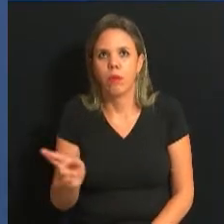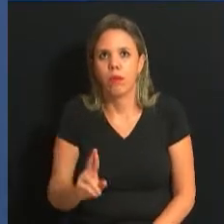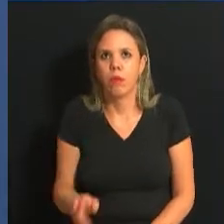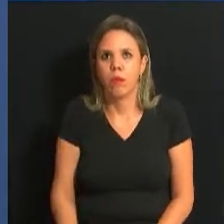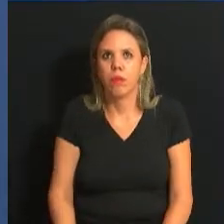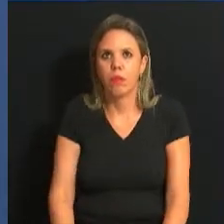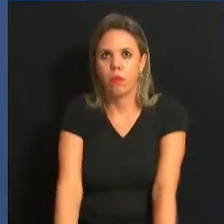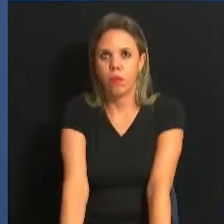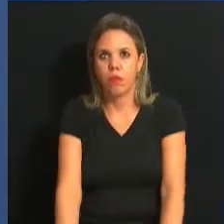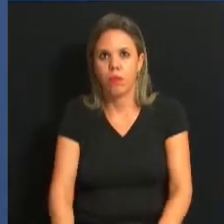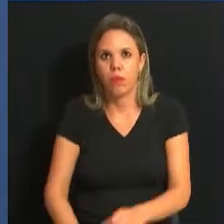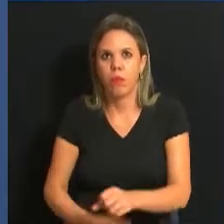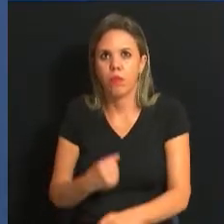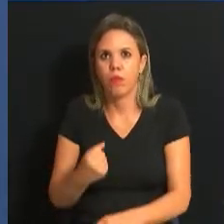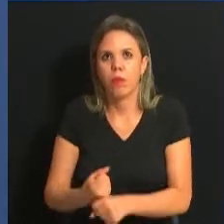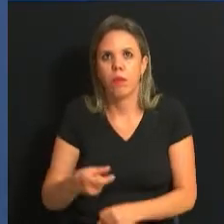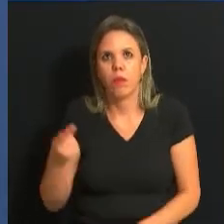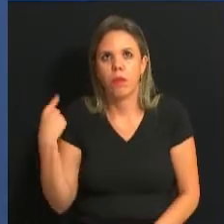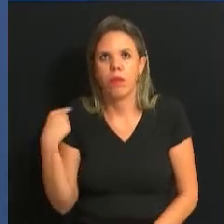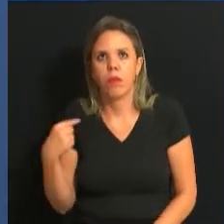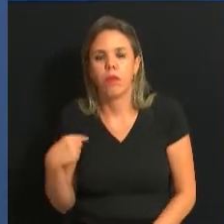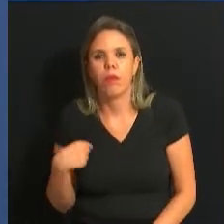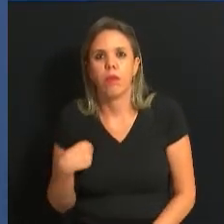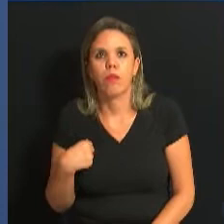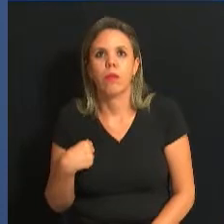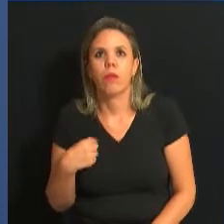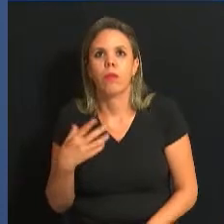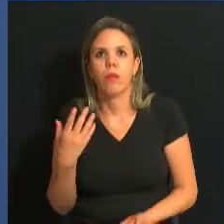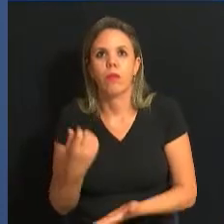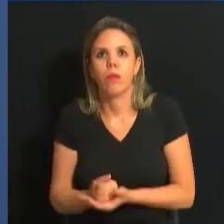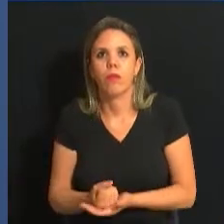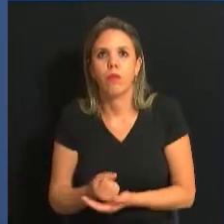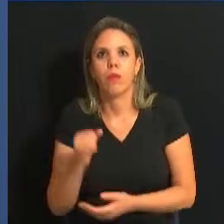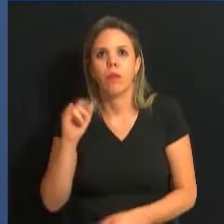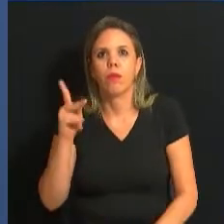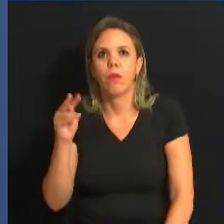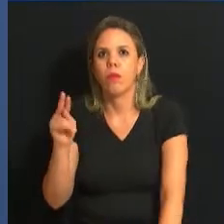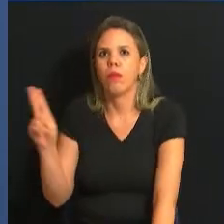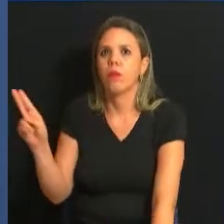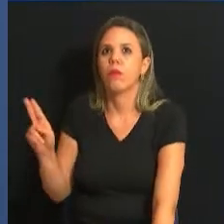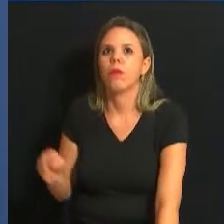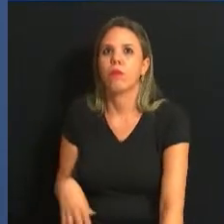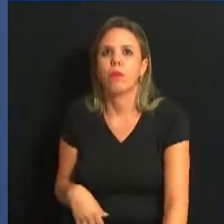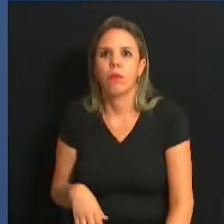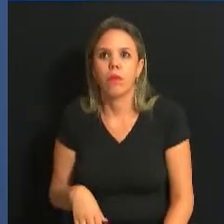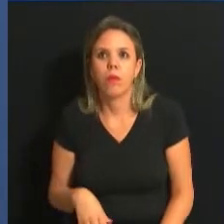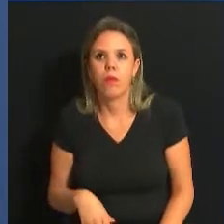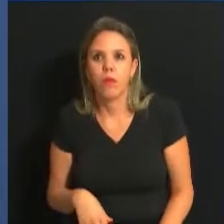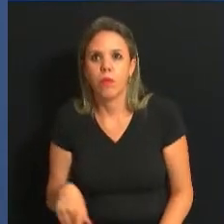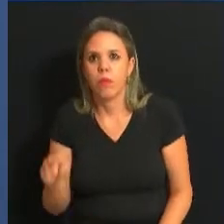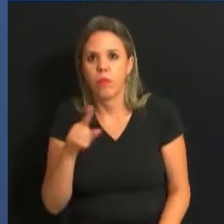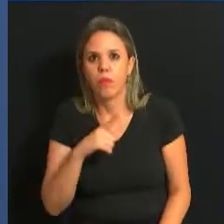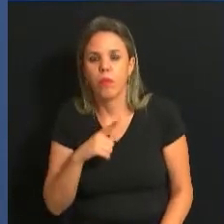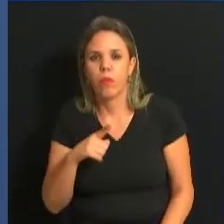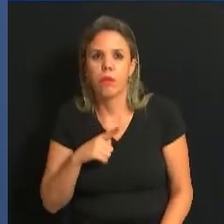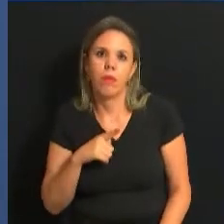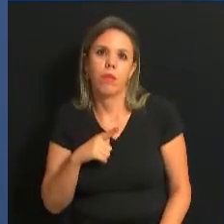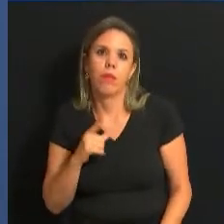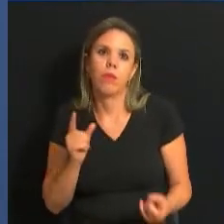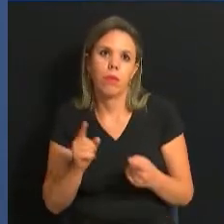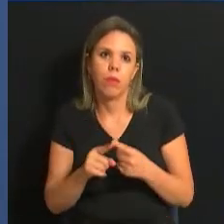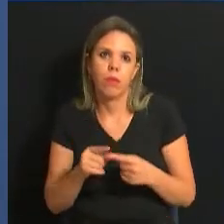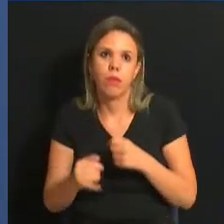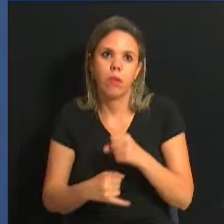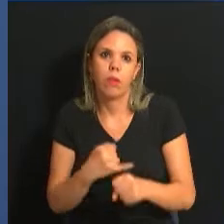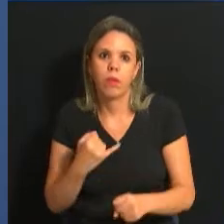ano passado, olha, faça adesão ao IPTU digital, que é aquela forma que você tira o carnê direto lá no site